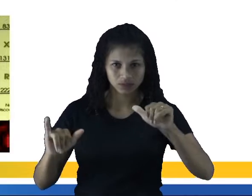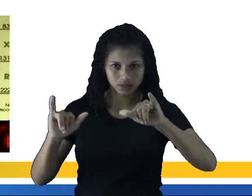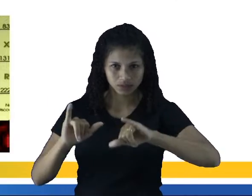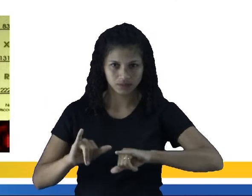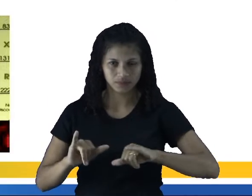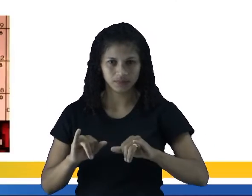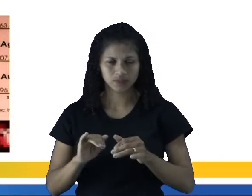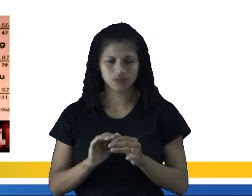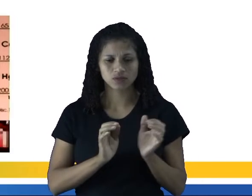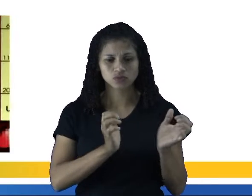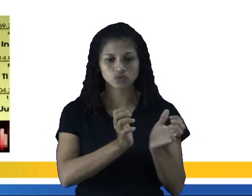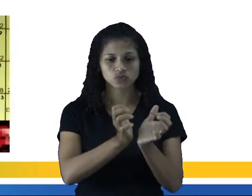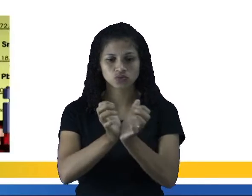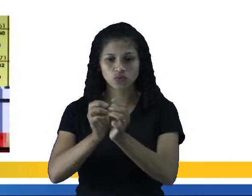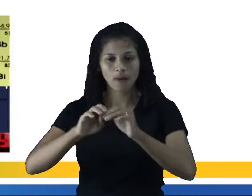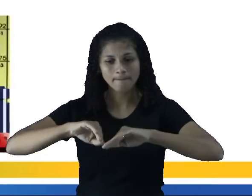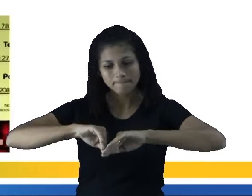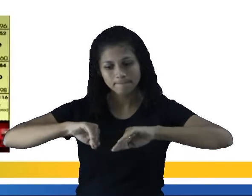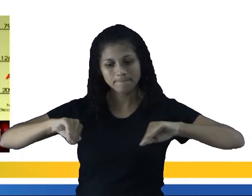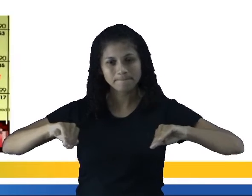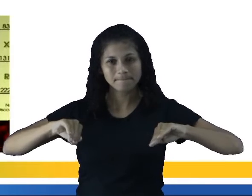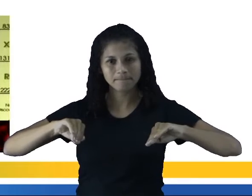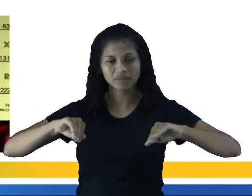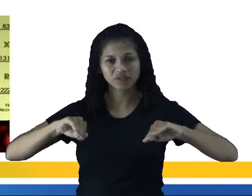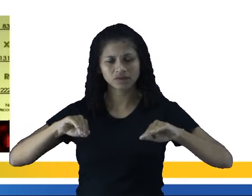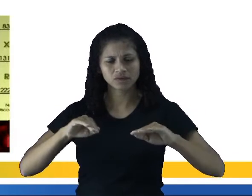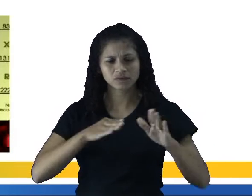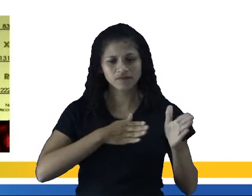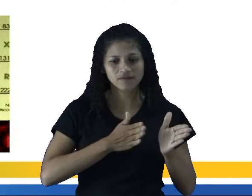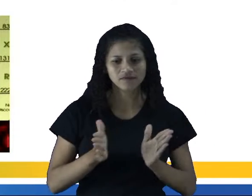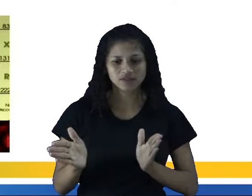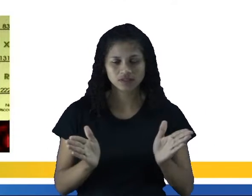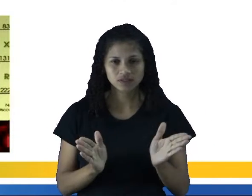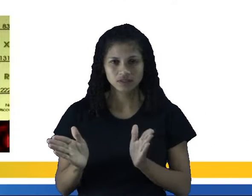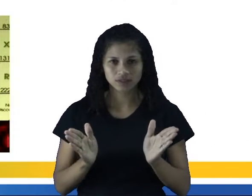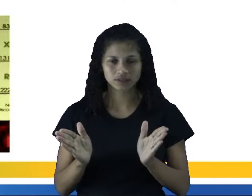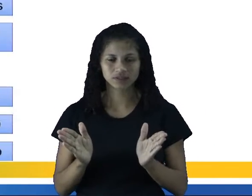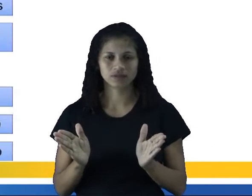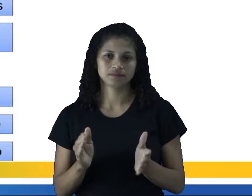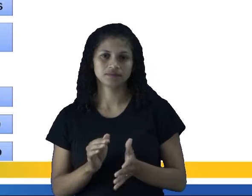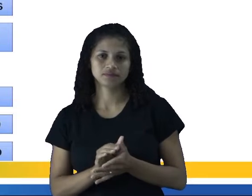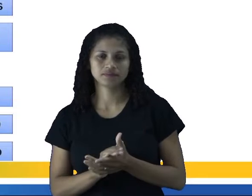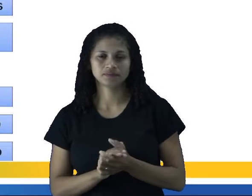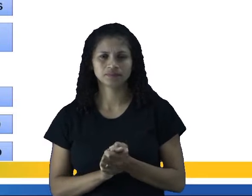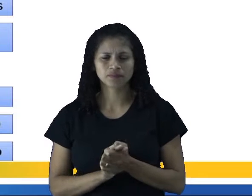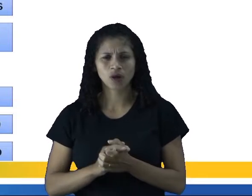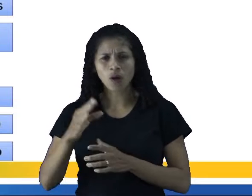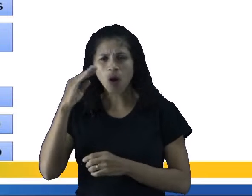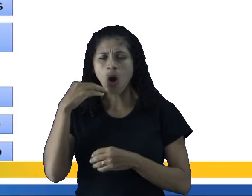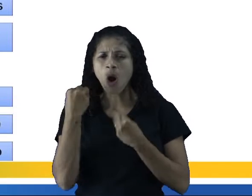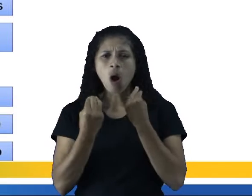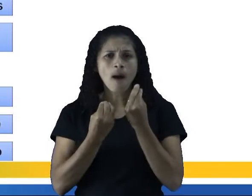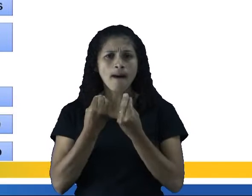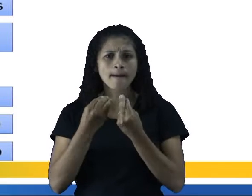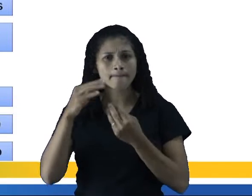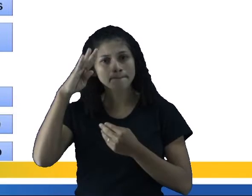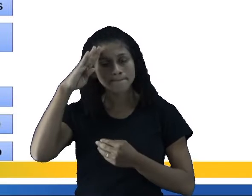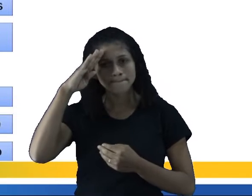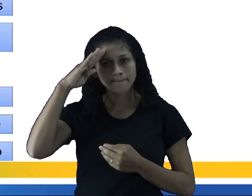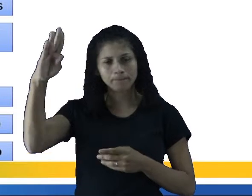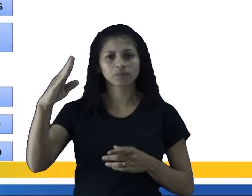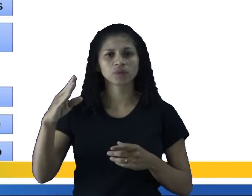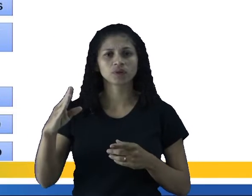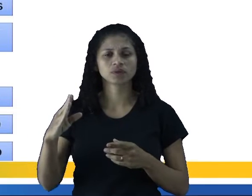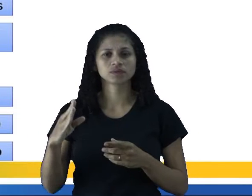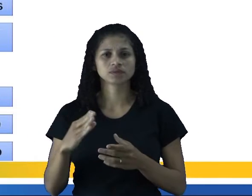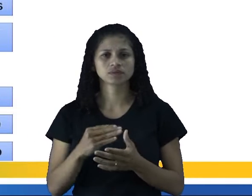grupos divididos de forma a facilitar o acesso aos dados. Então, quais são as principais informações que a gente consegue